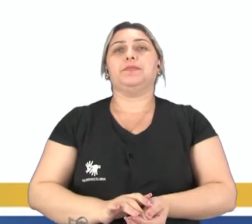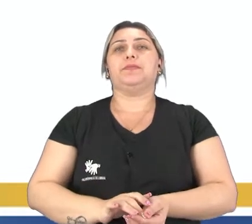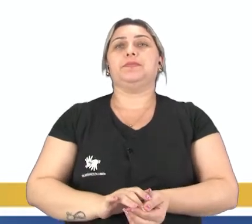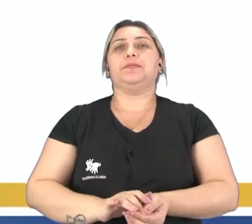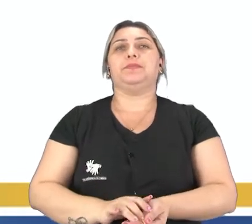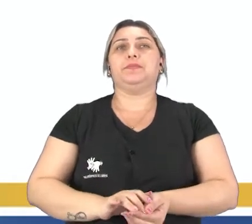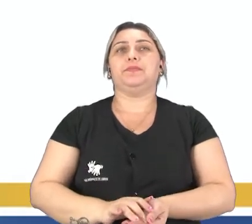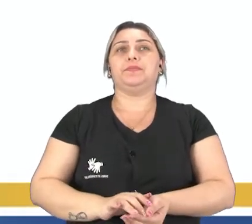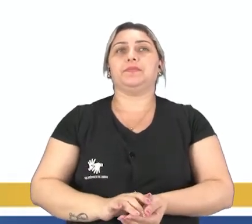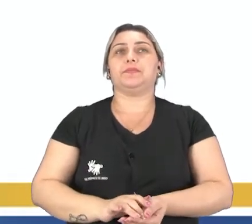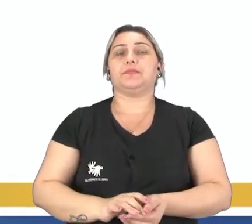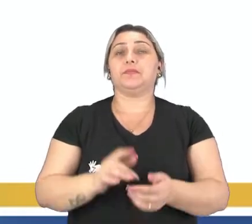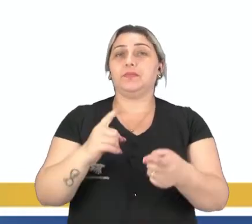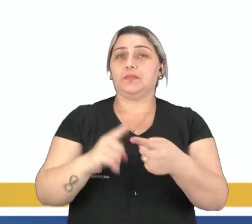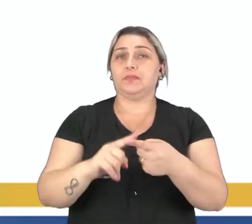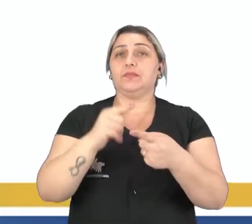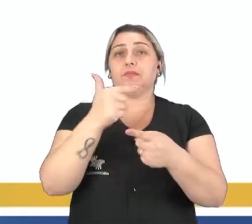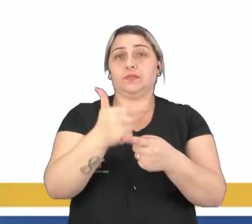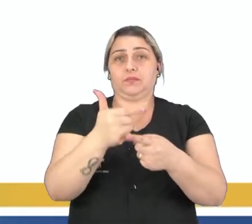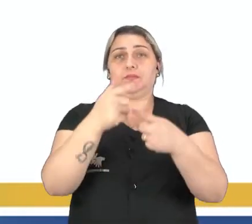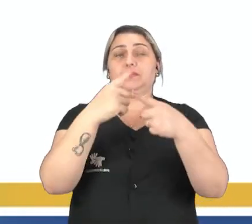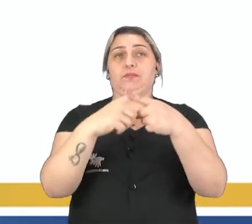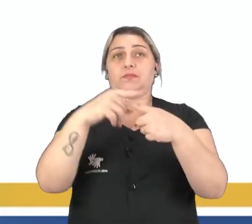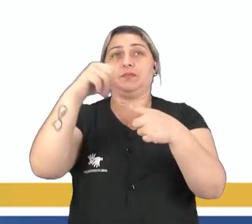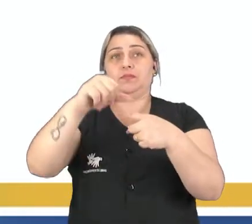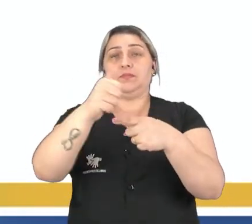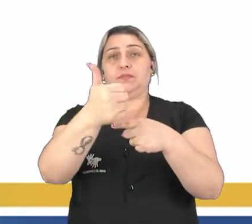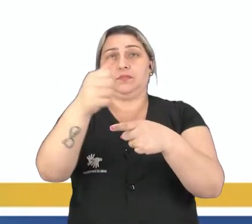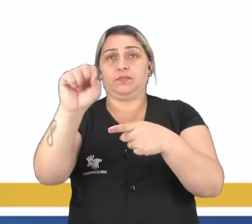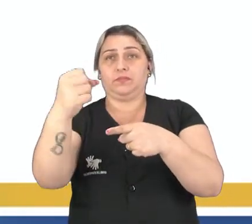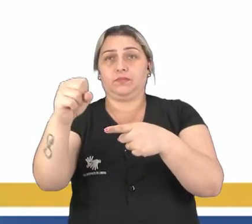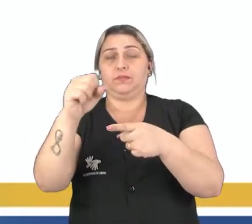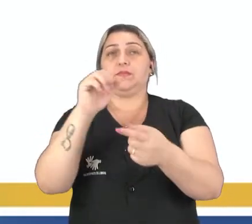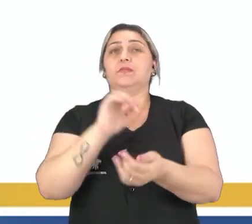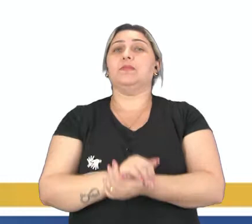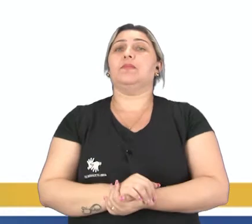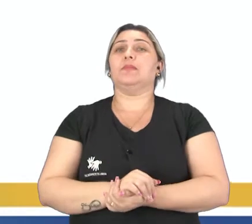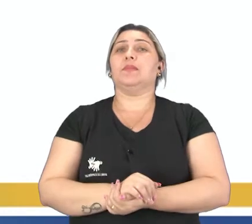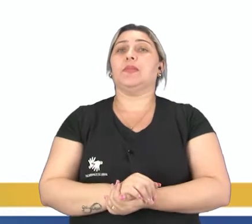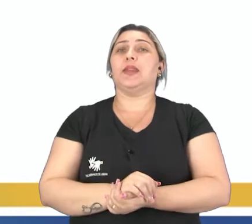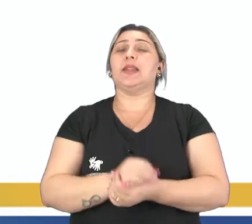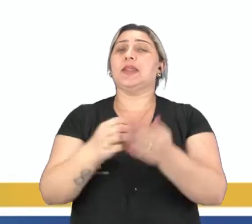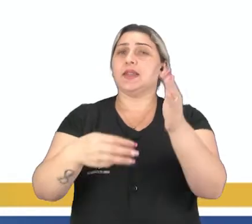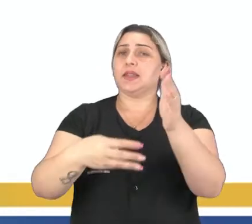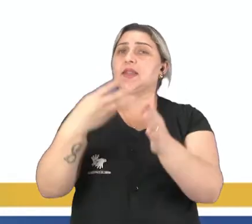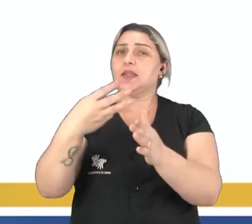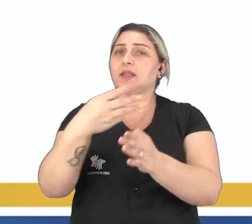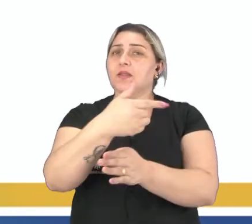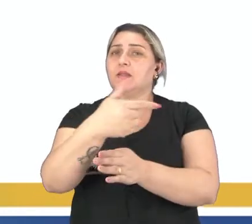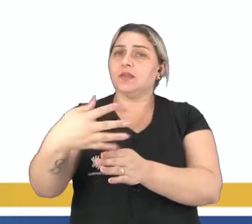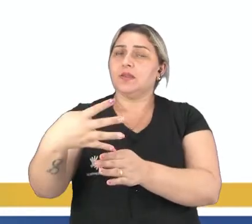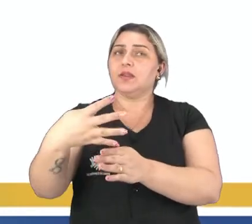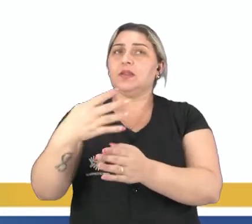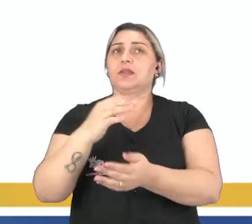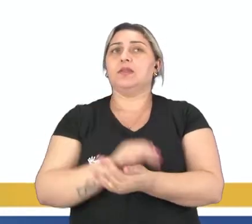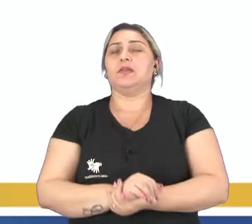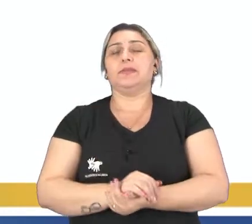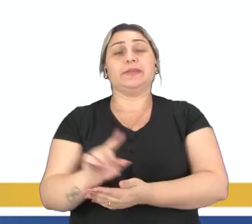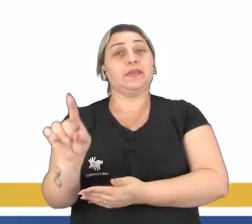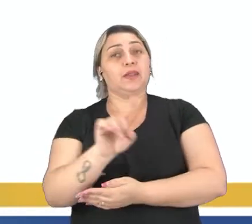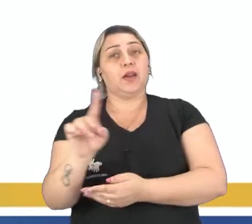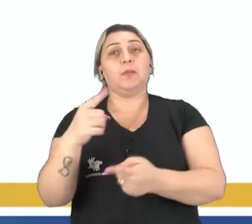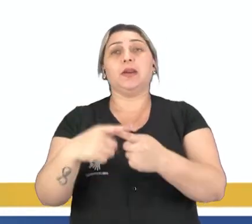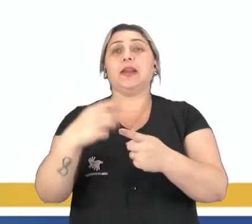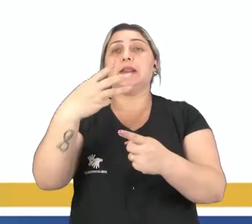24? Sim, porque 2 vezes o 9 é 18. O 9 ele cabe 3 vezes dentro do 24?